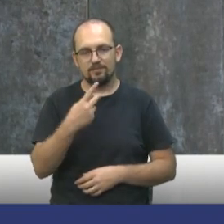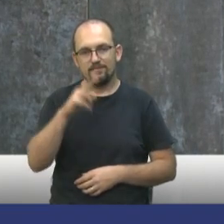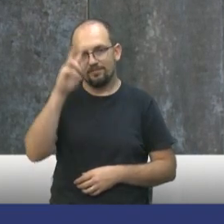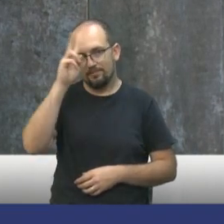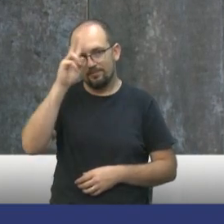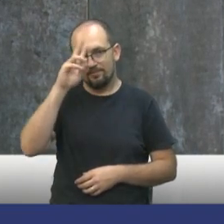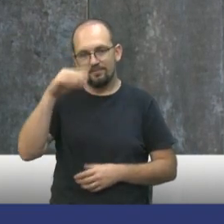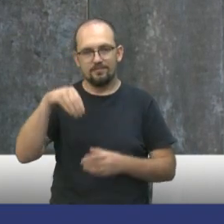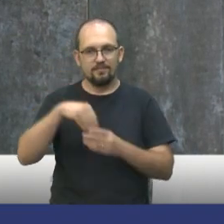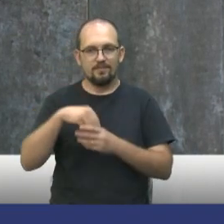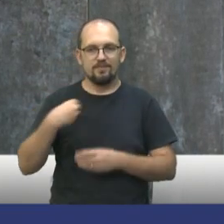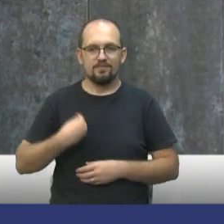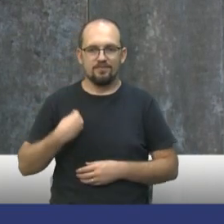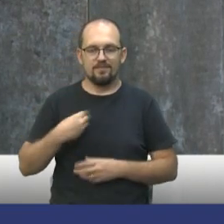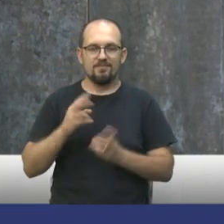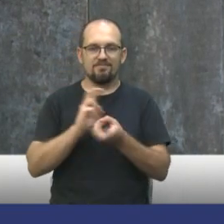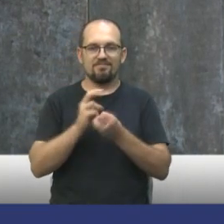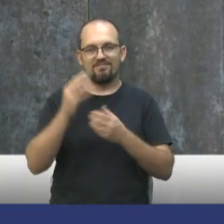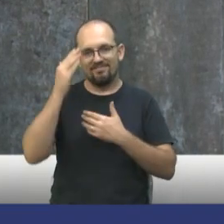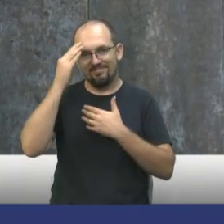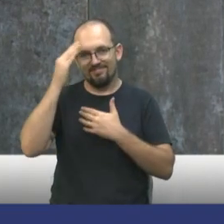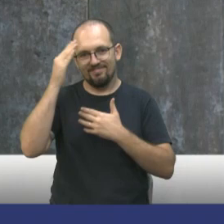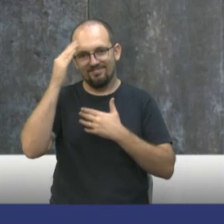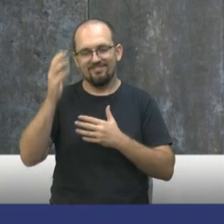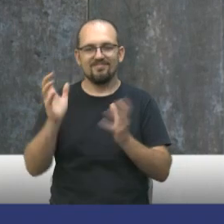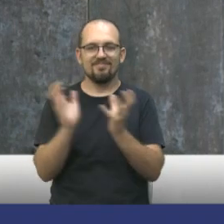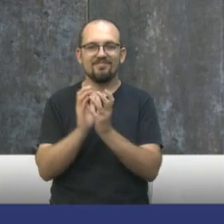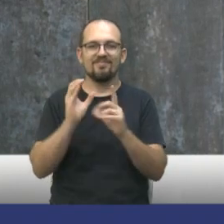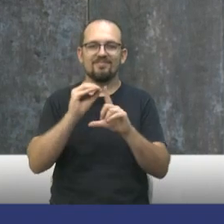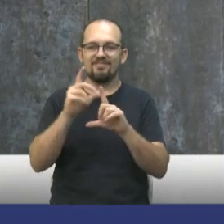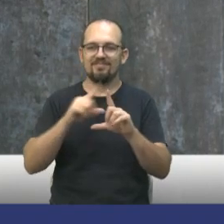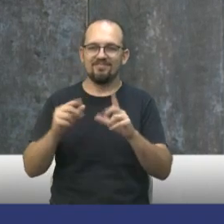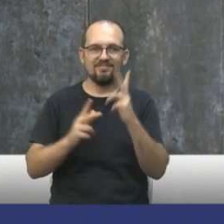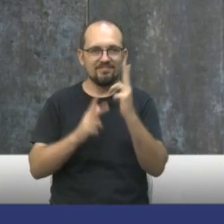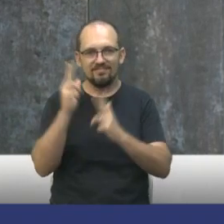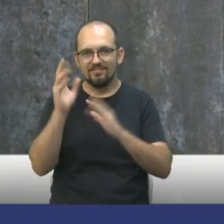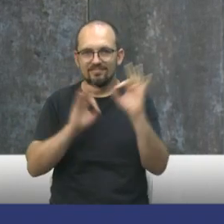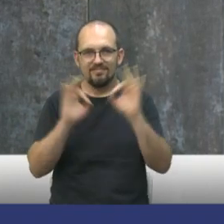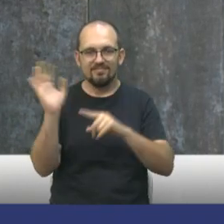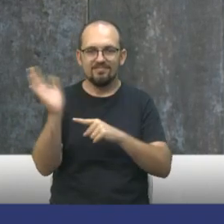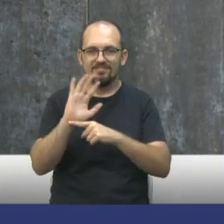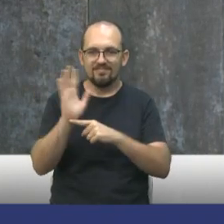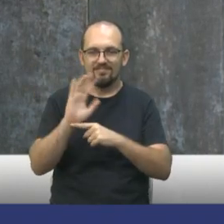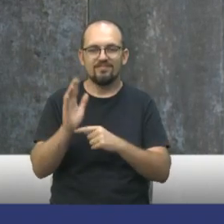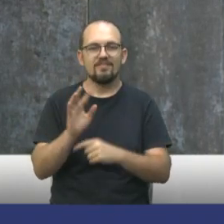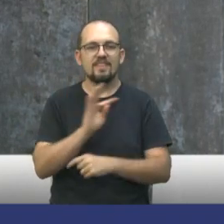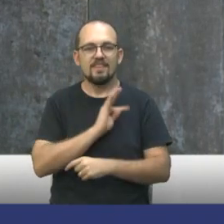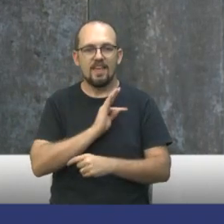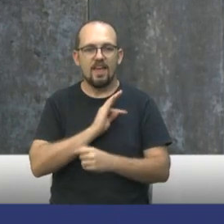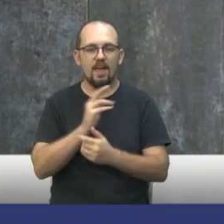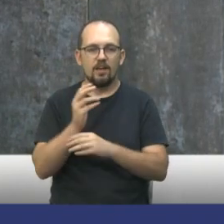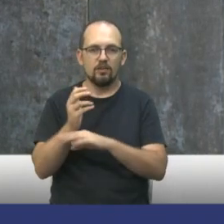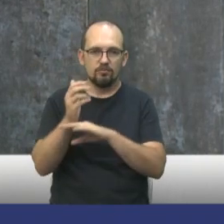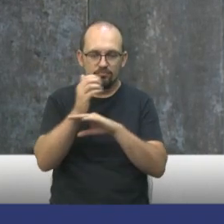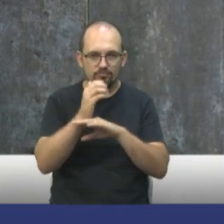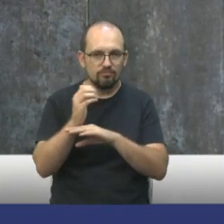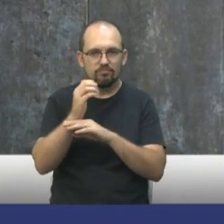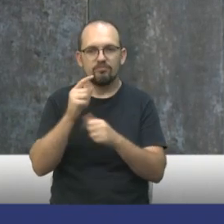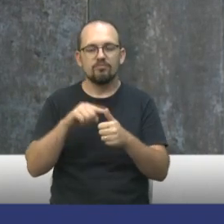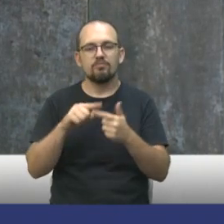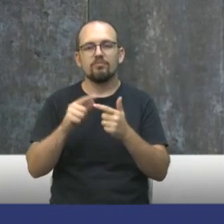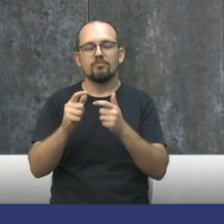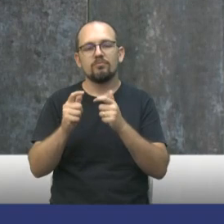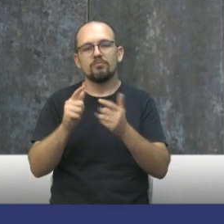da capoeira. Um agradecimento também à equipe da TV Câmara, pela produção do vídeo, né, os técnicos em audiovisual, os jornalistas,